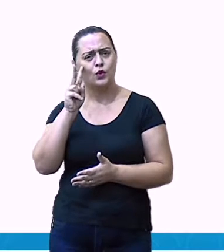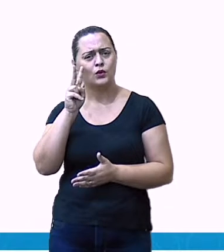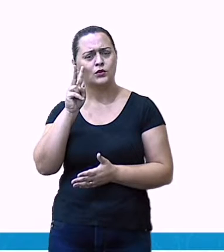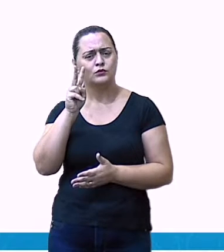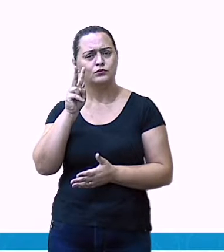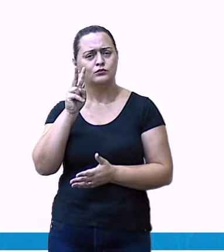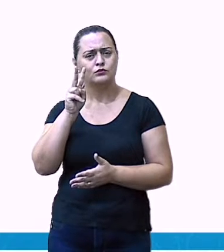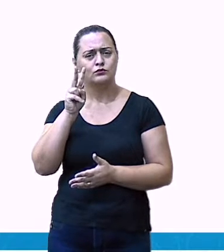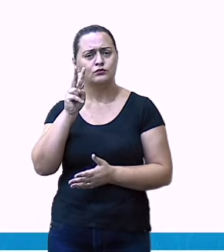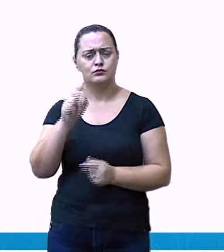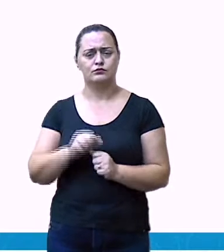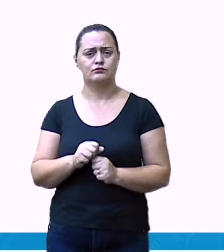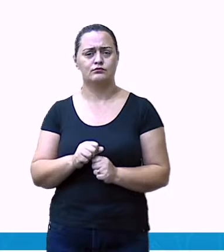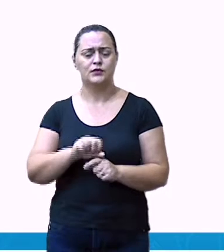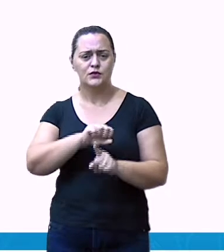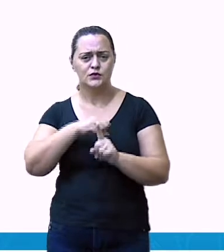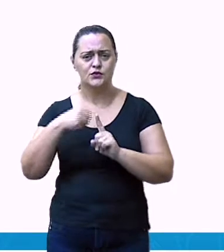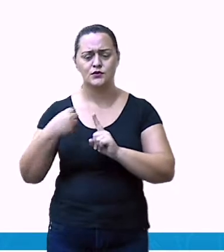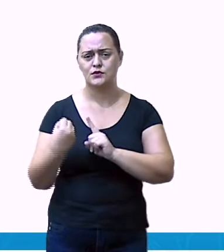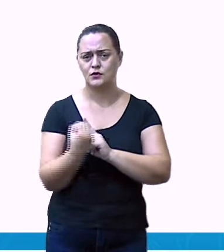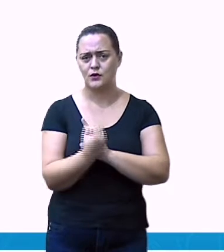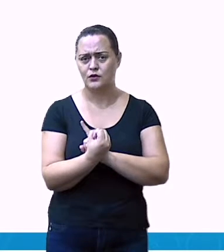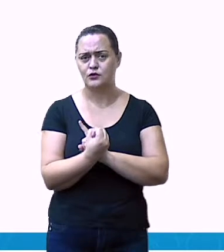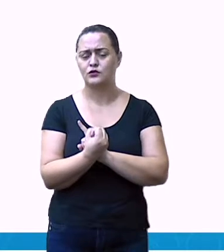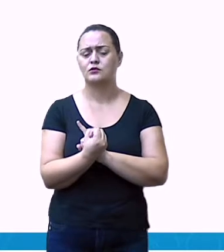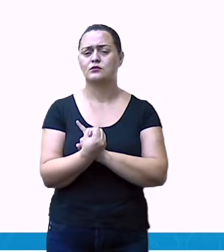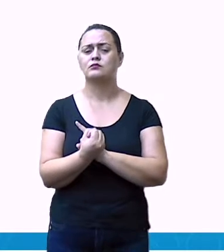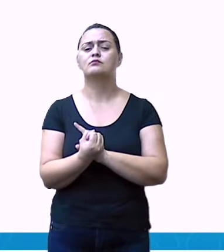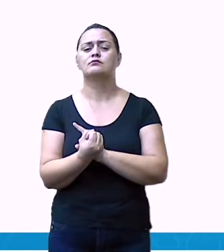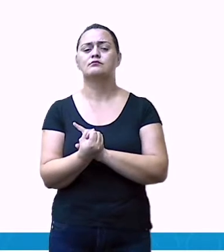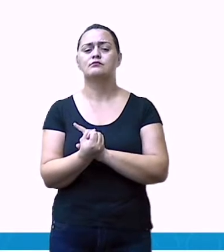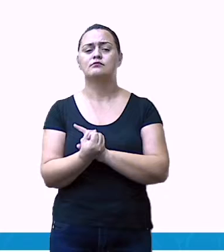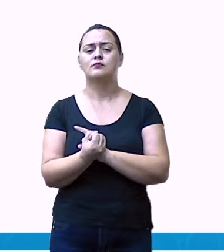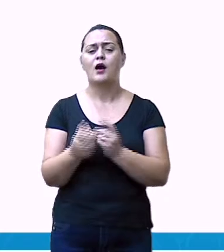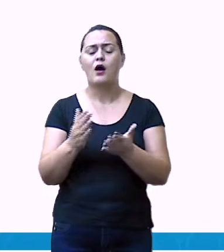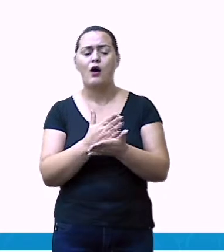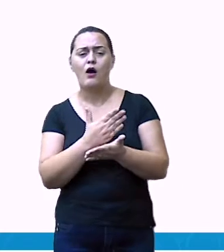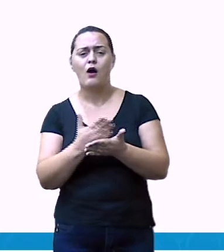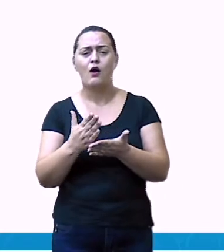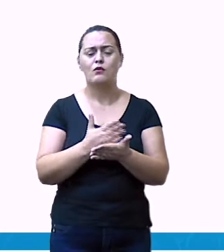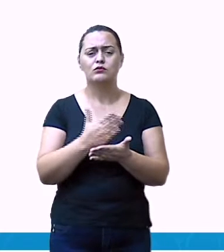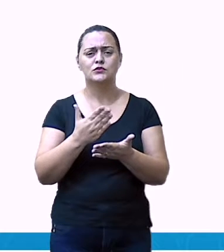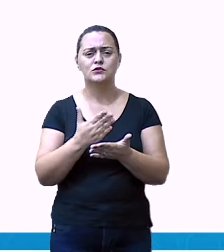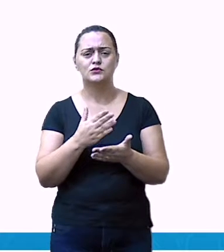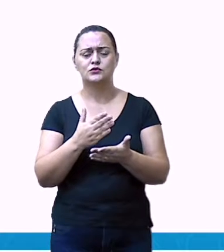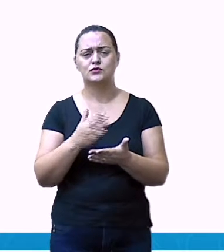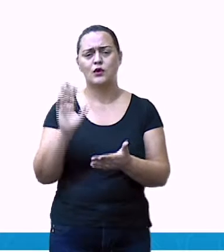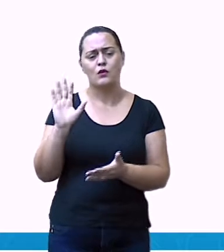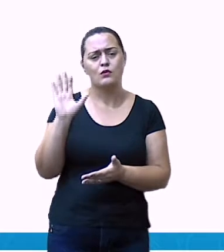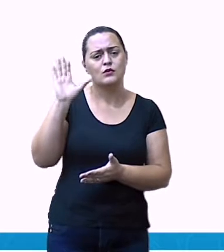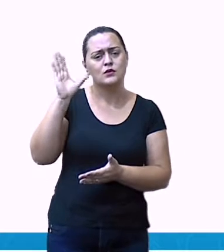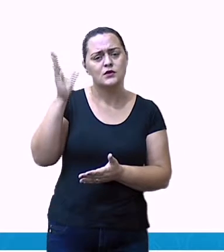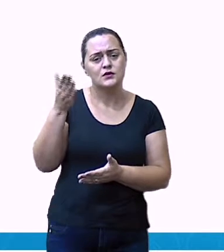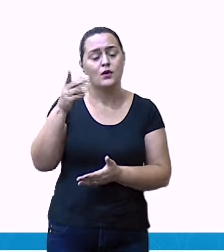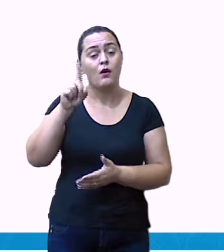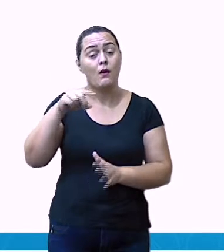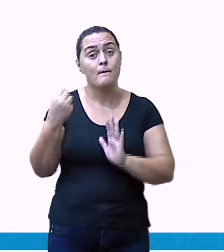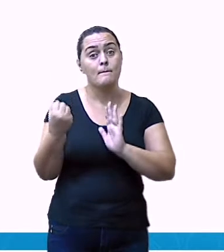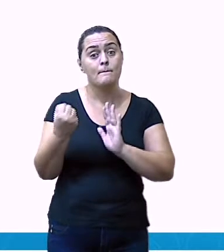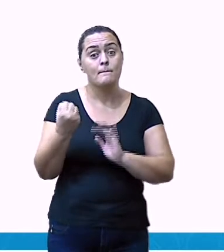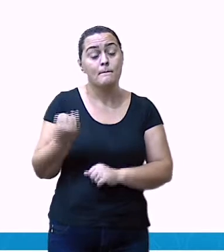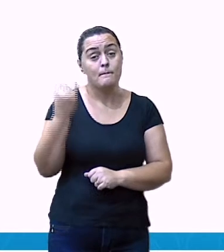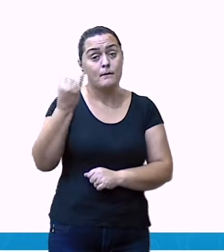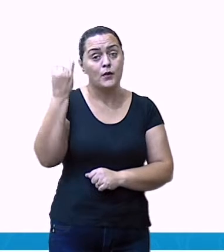fatos são considerados muito importantes, porque trouxeram grandes transformações. Por exemplo,